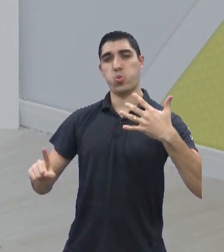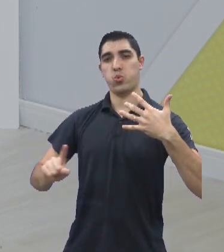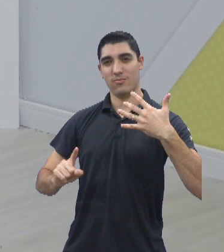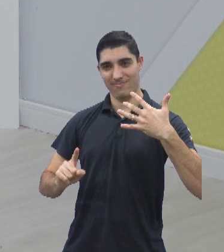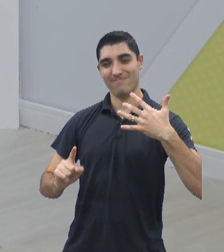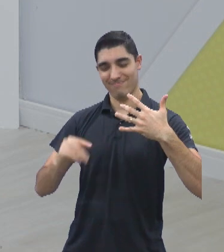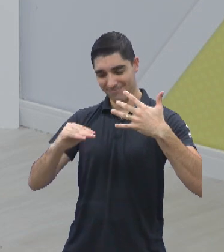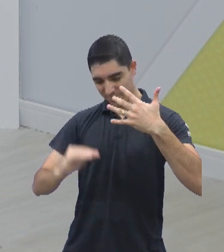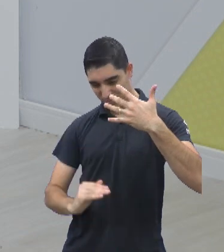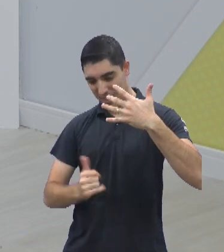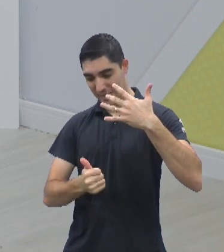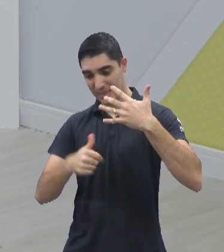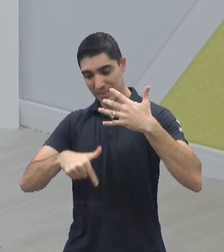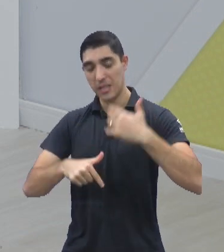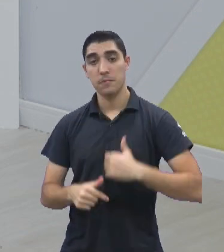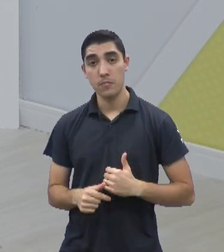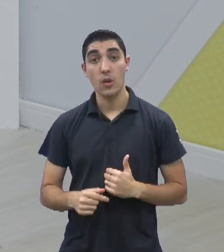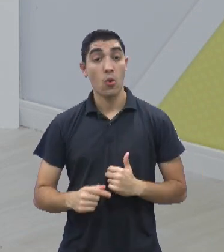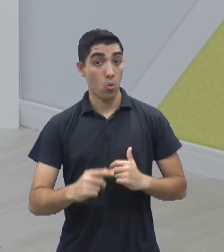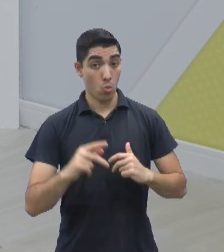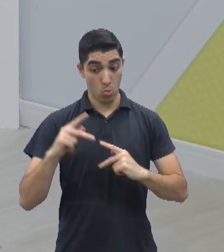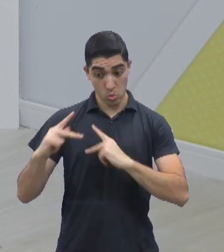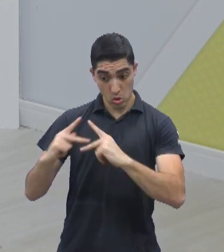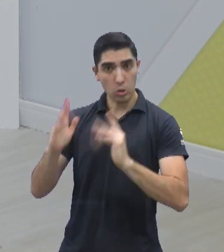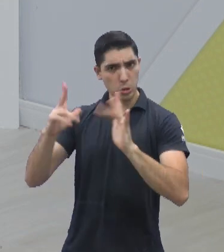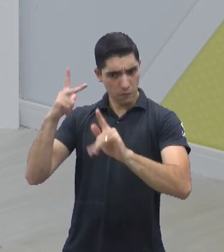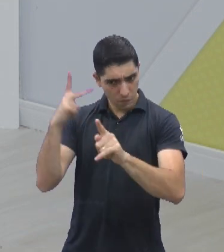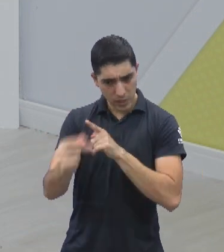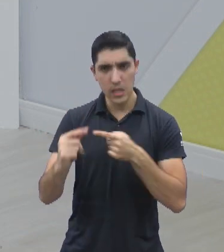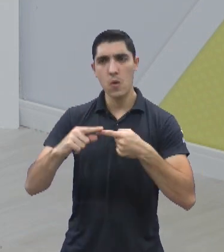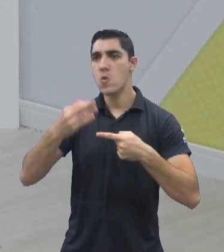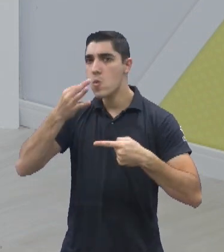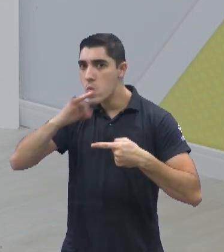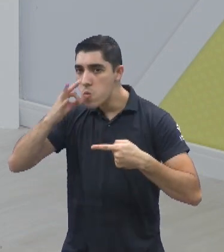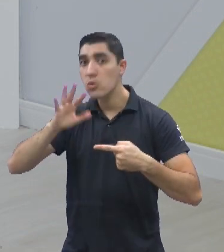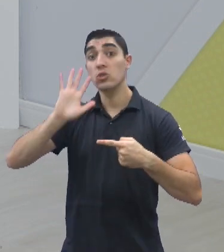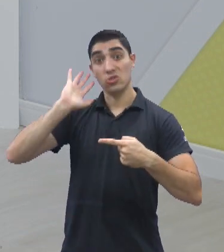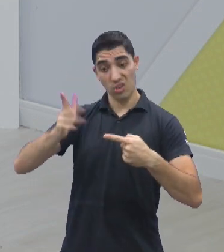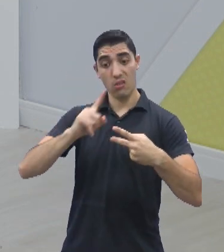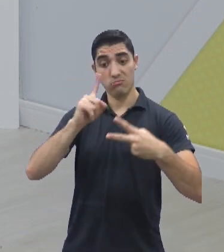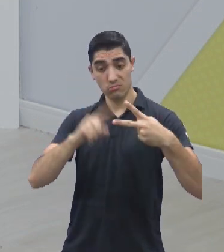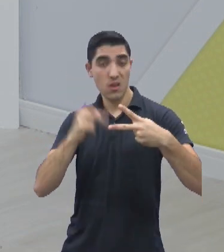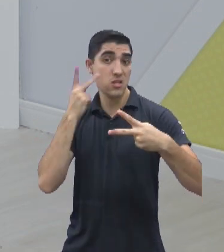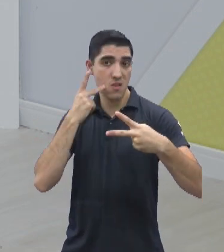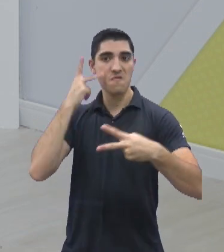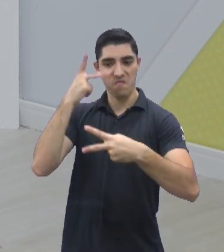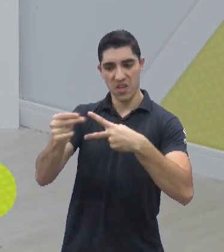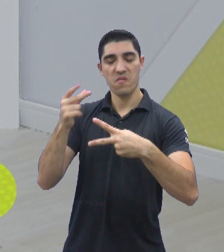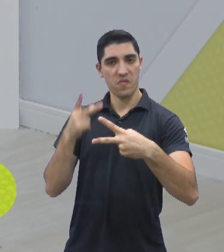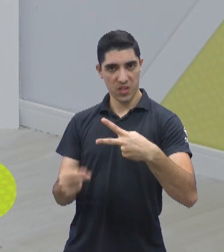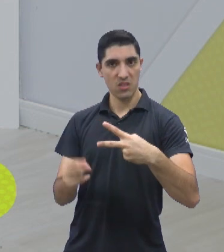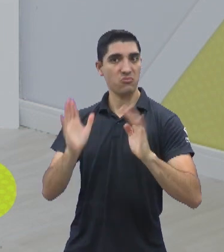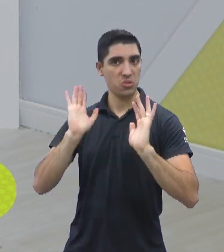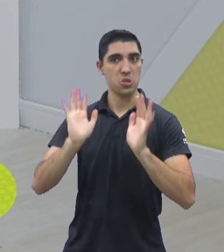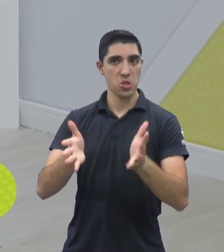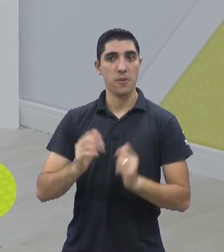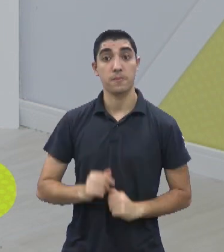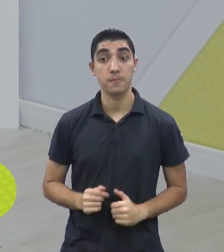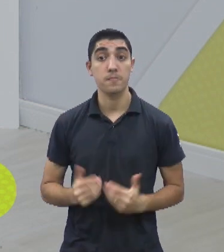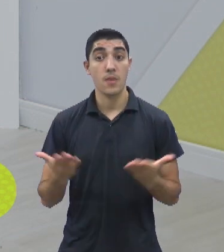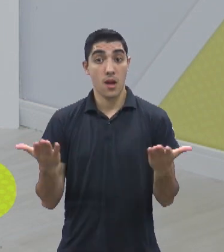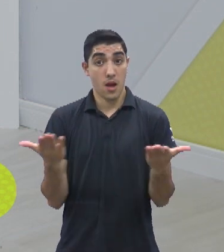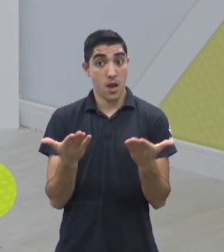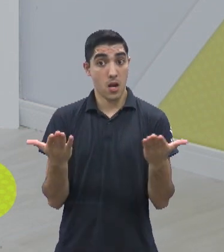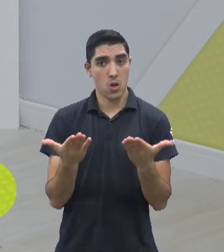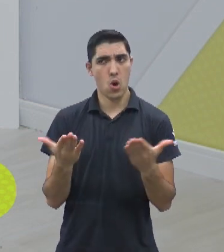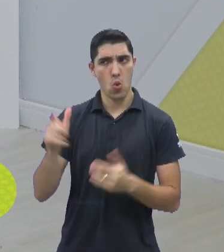José que bateu os dois, bateu o Caxias jogando em São José, e agora o Fortaleza, e o São José que, segundo a apuração aí do